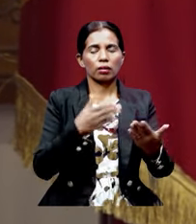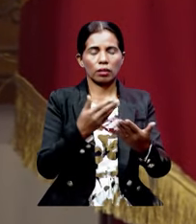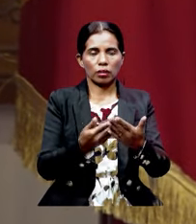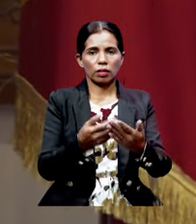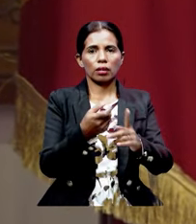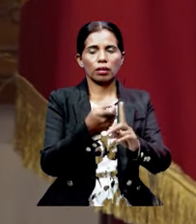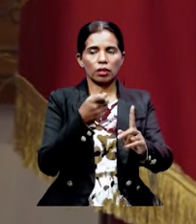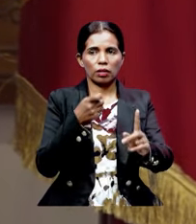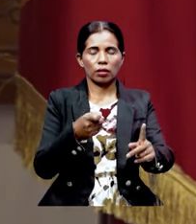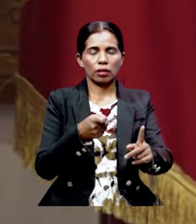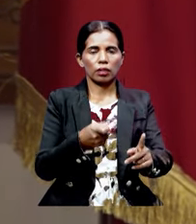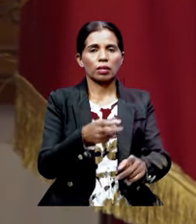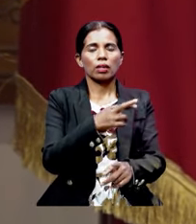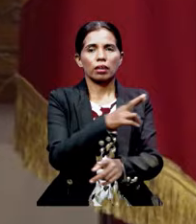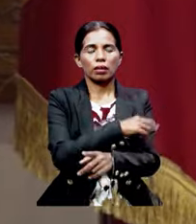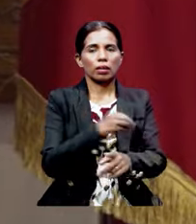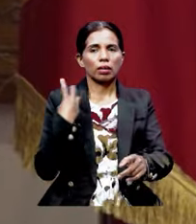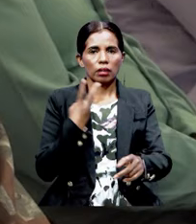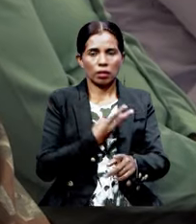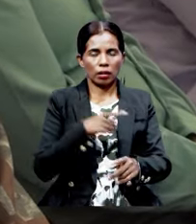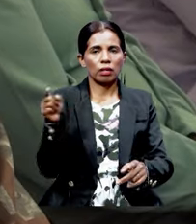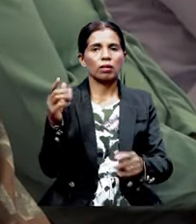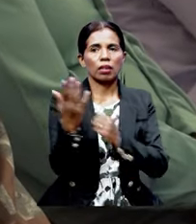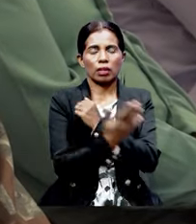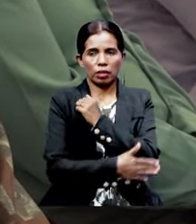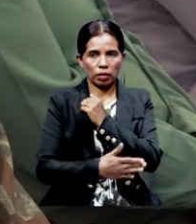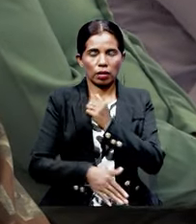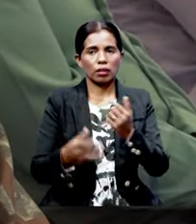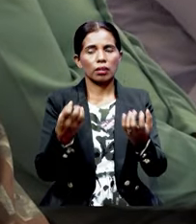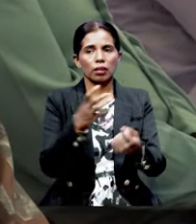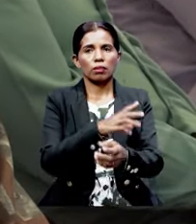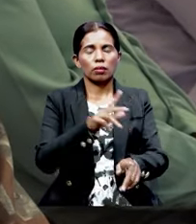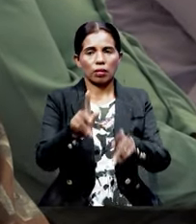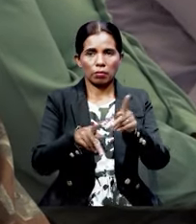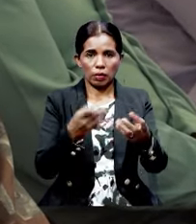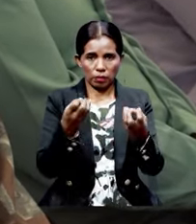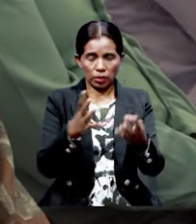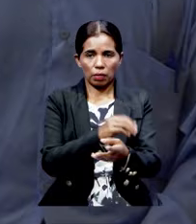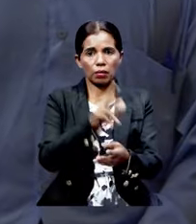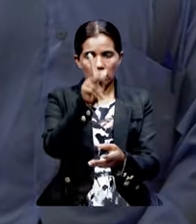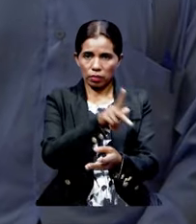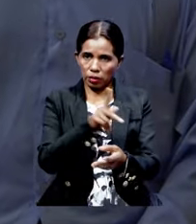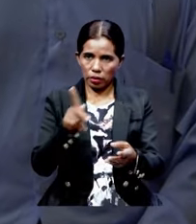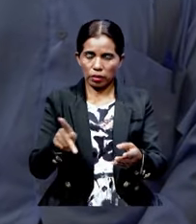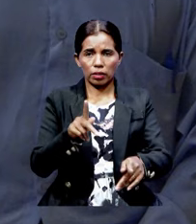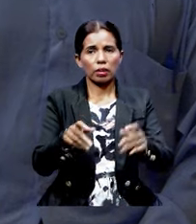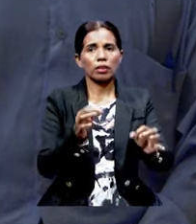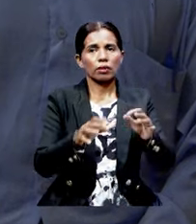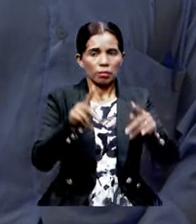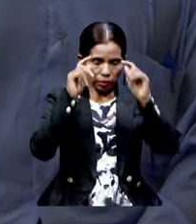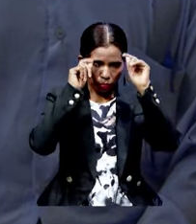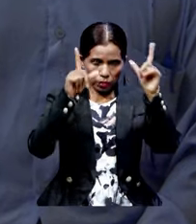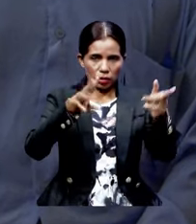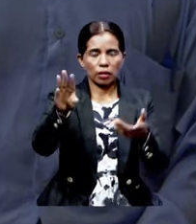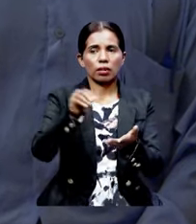Em termos de percentagem, né? Em relação à população. Laureado Nobel da Paz nem reconhece, mas que Timor-Ambalo adota a